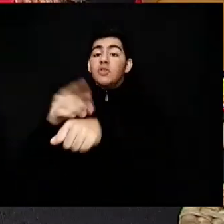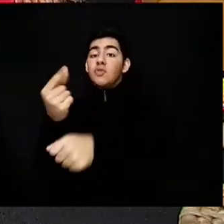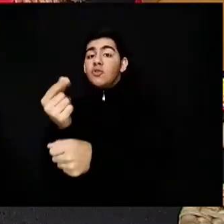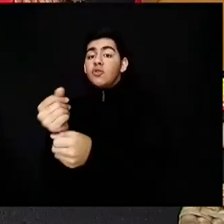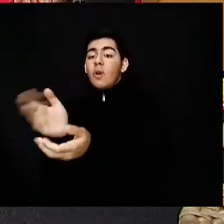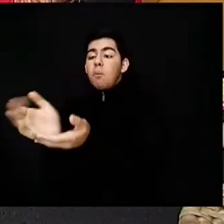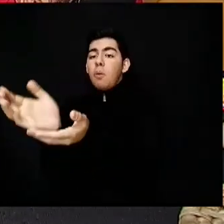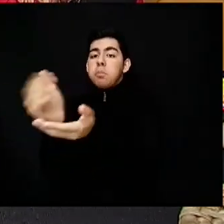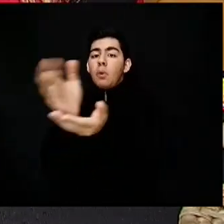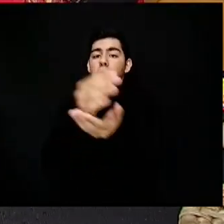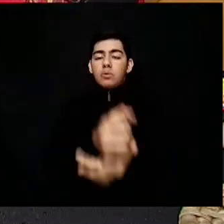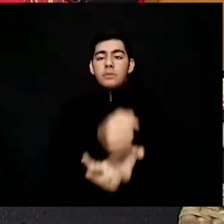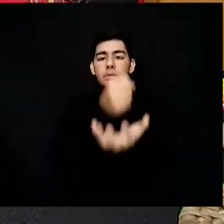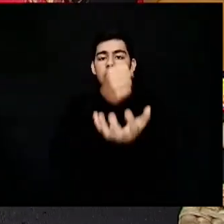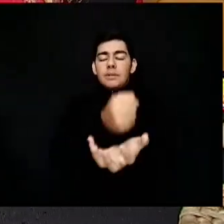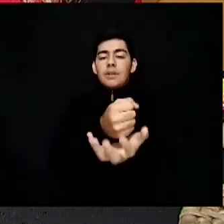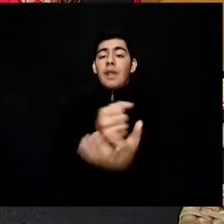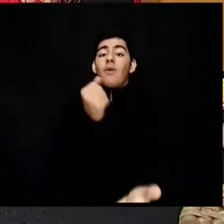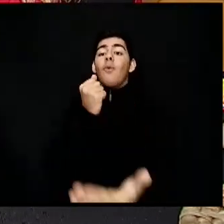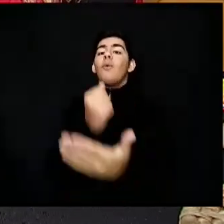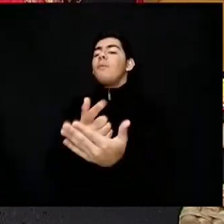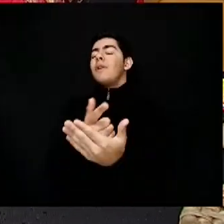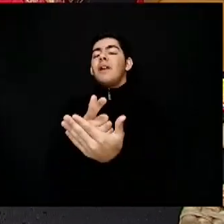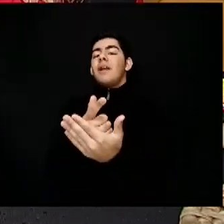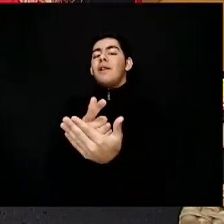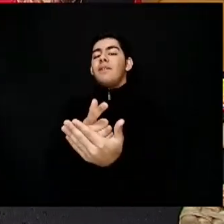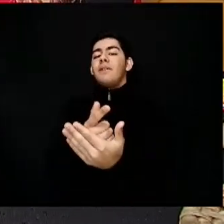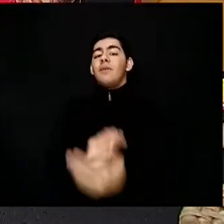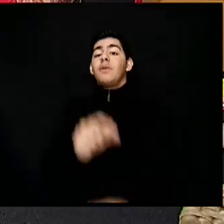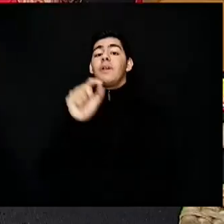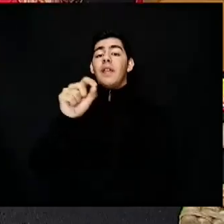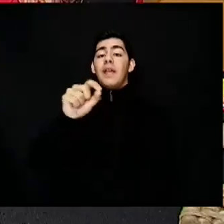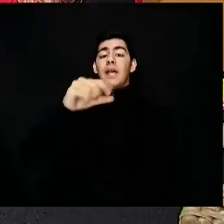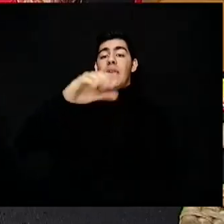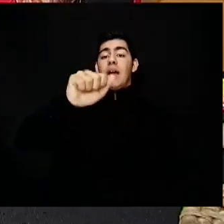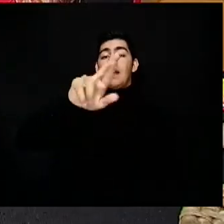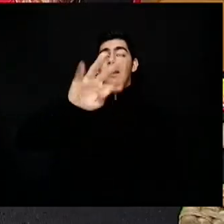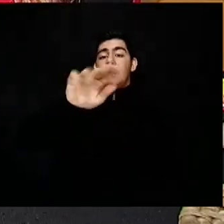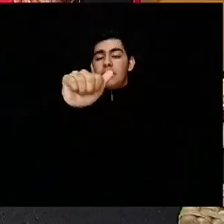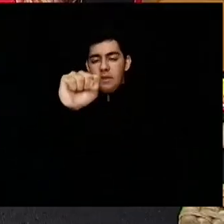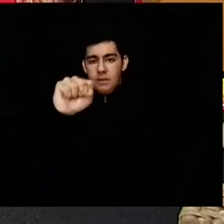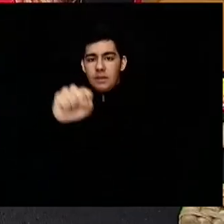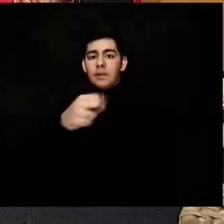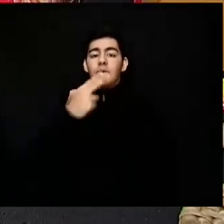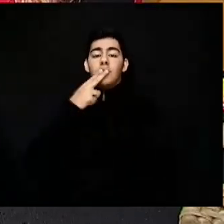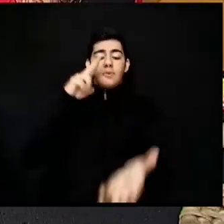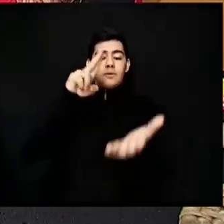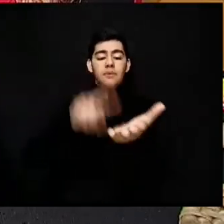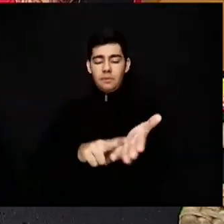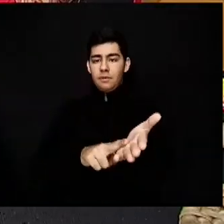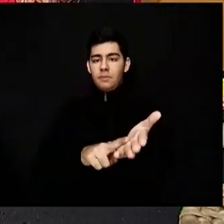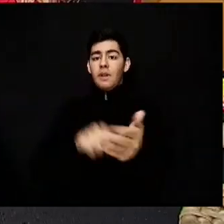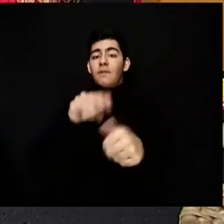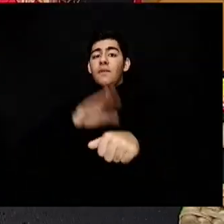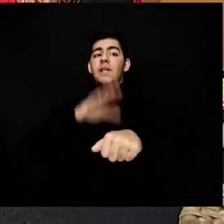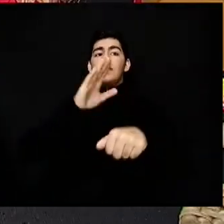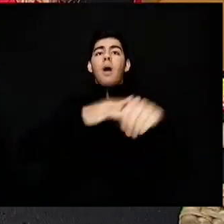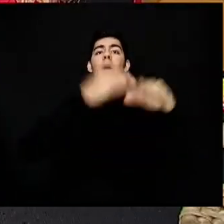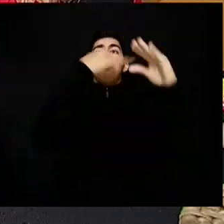cartas de alforria para ir libertando as pessoas. Então eu acredito que seja isso, sabe? As